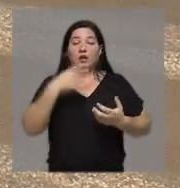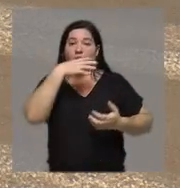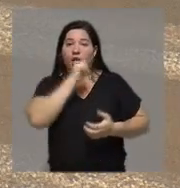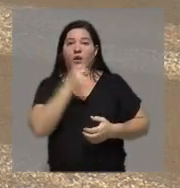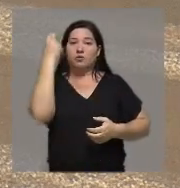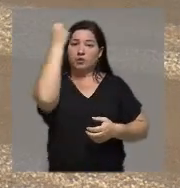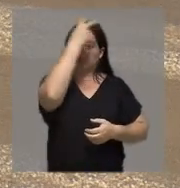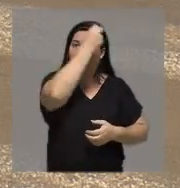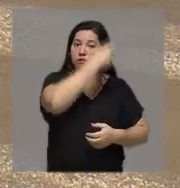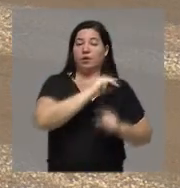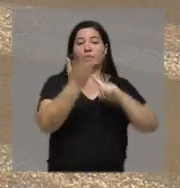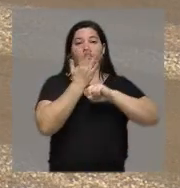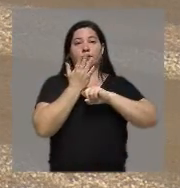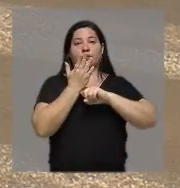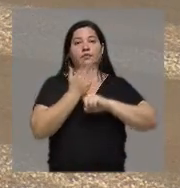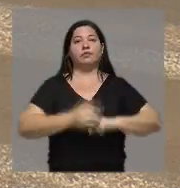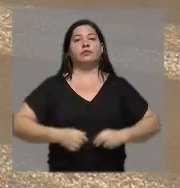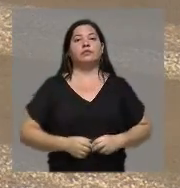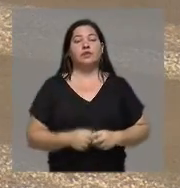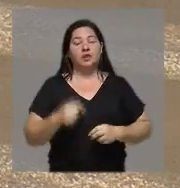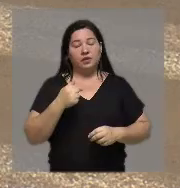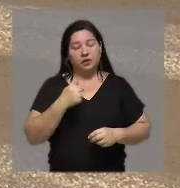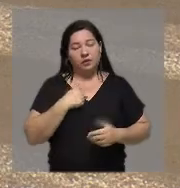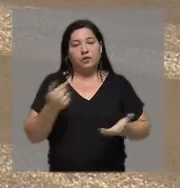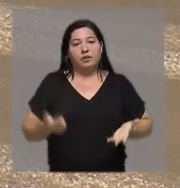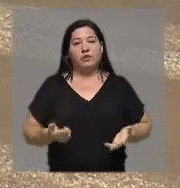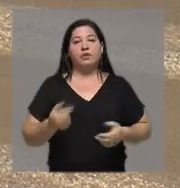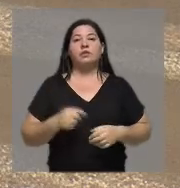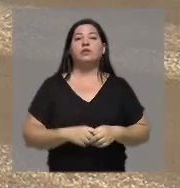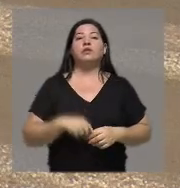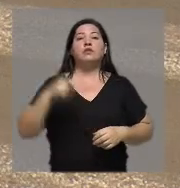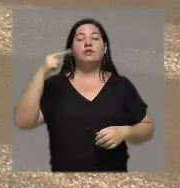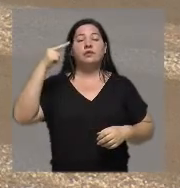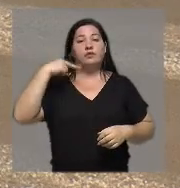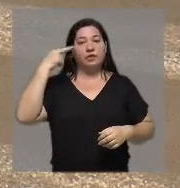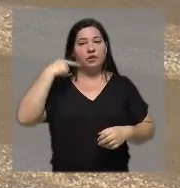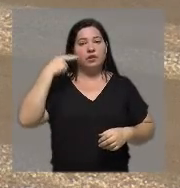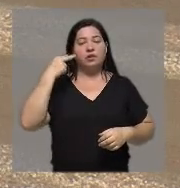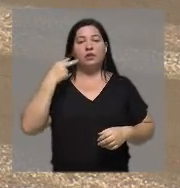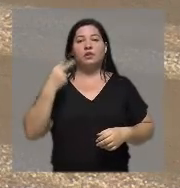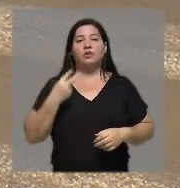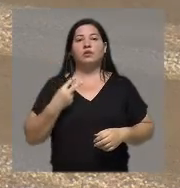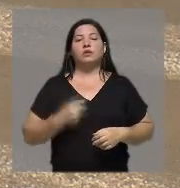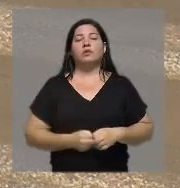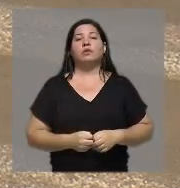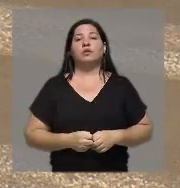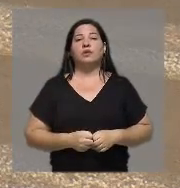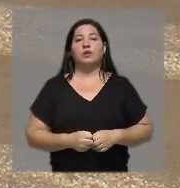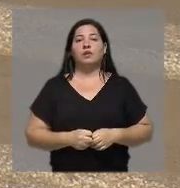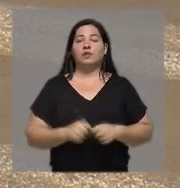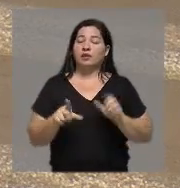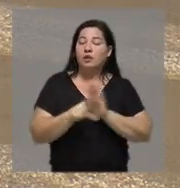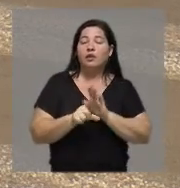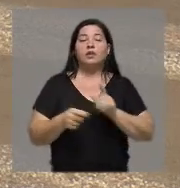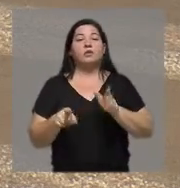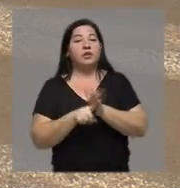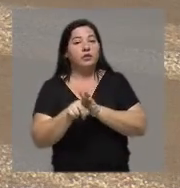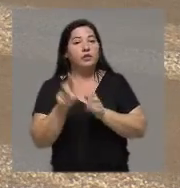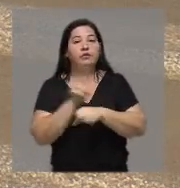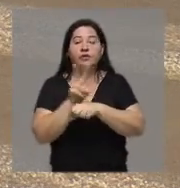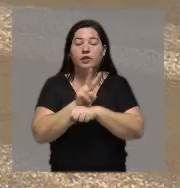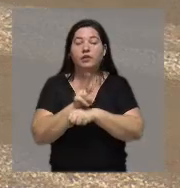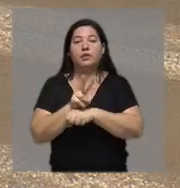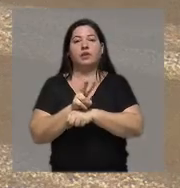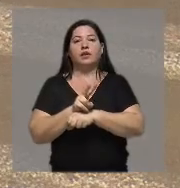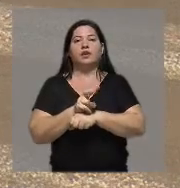a prefeitura possa nos ajudar. Eu, dentro do papel prerrogativo, né, de vereador, de legislar e fiscalizar, a gente quer continuar fazendo